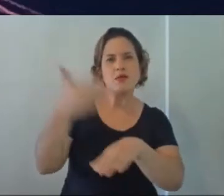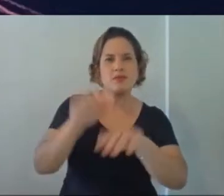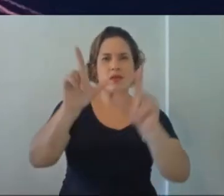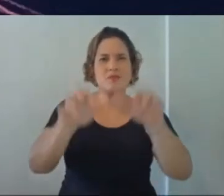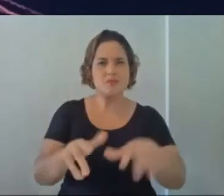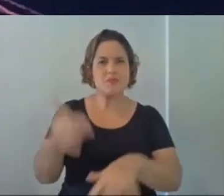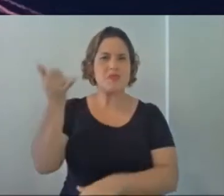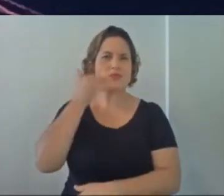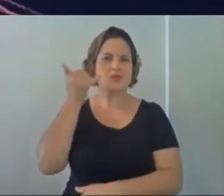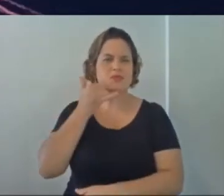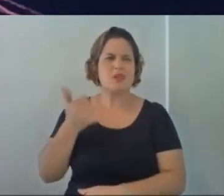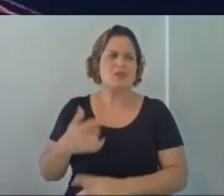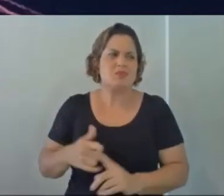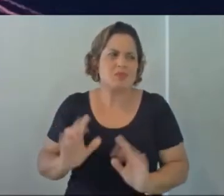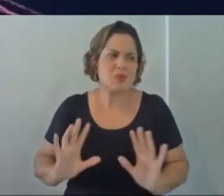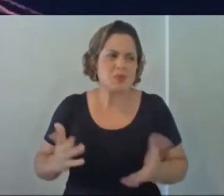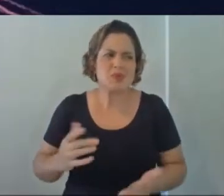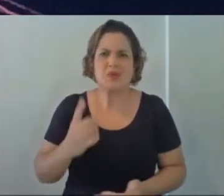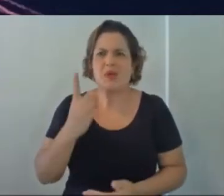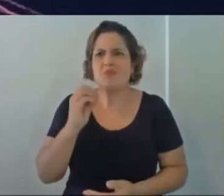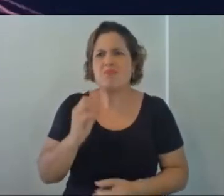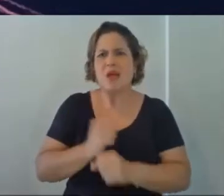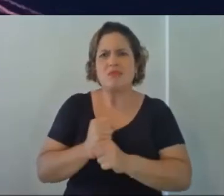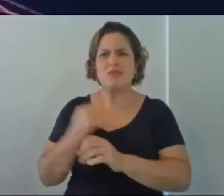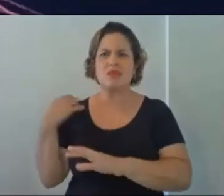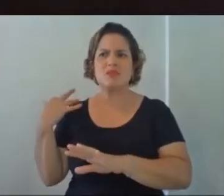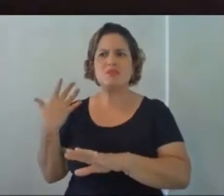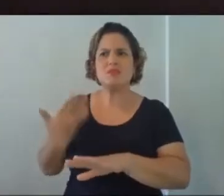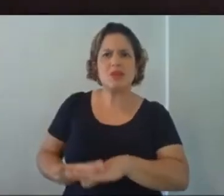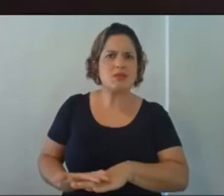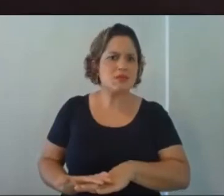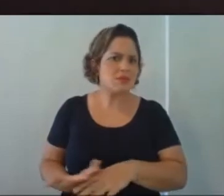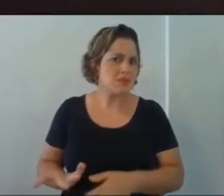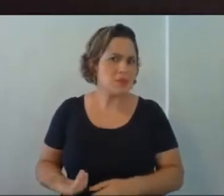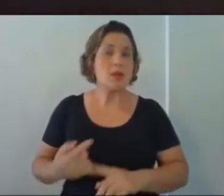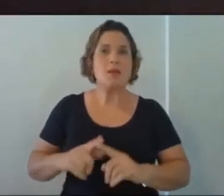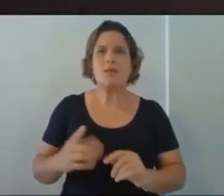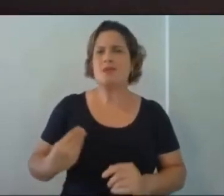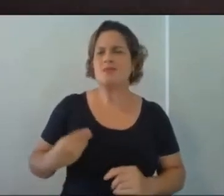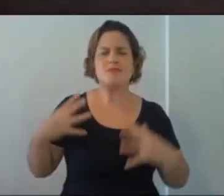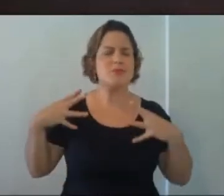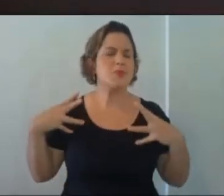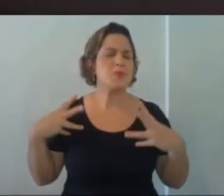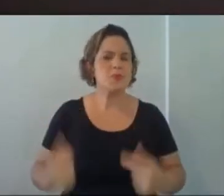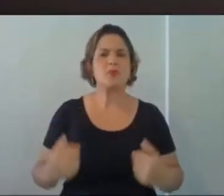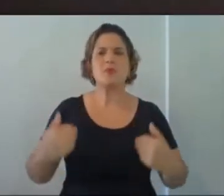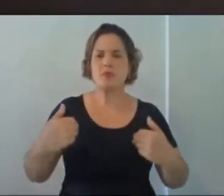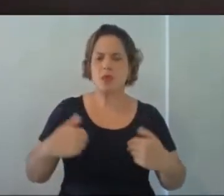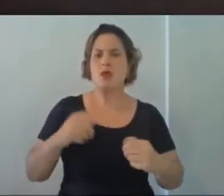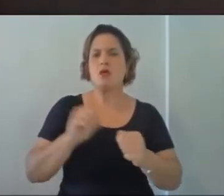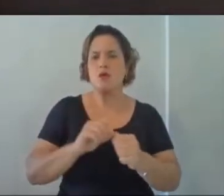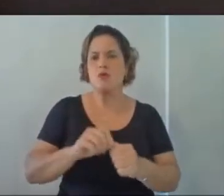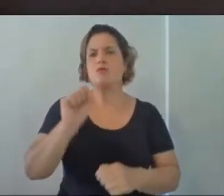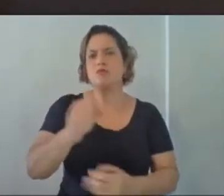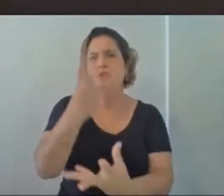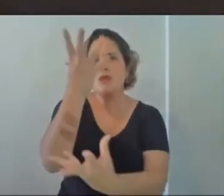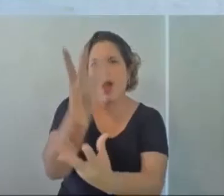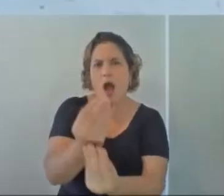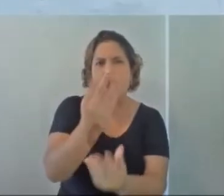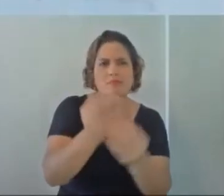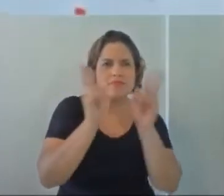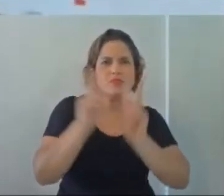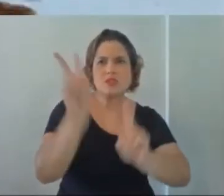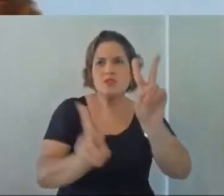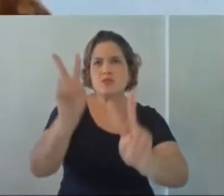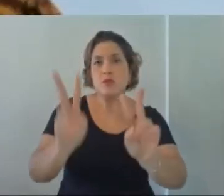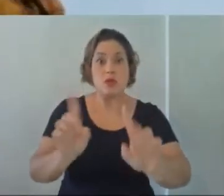e a celular, né? Isso remete ao que há uma década atrás. Mas a vida toda eu considero que eu tenha feito artes visuais, embora